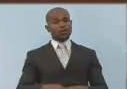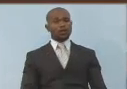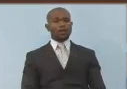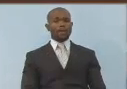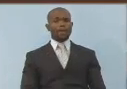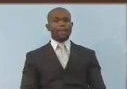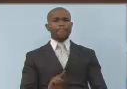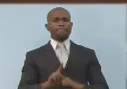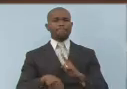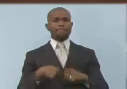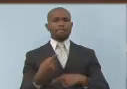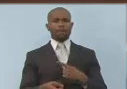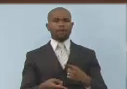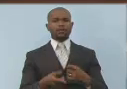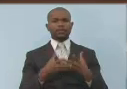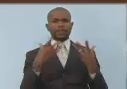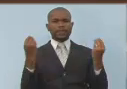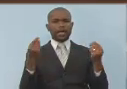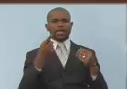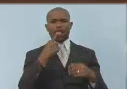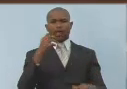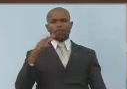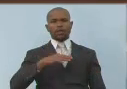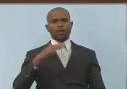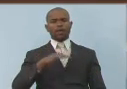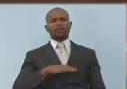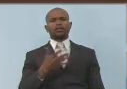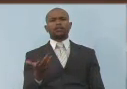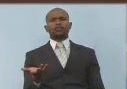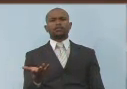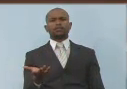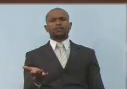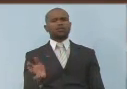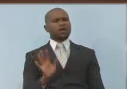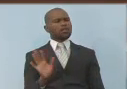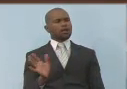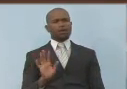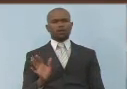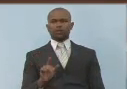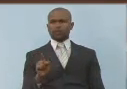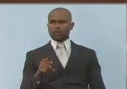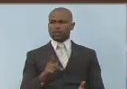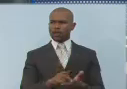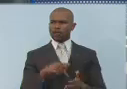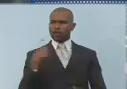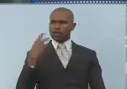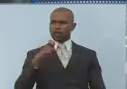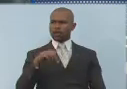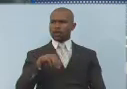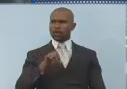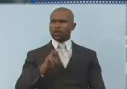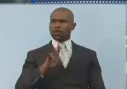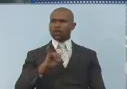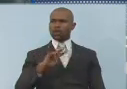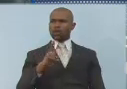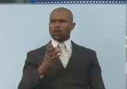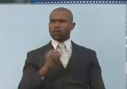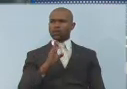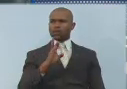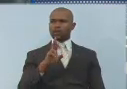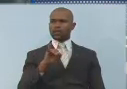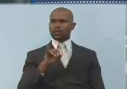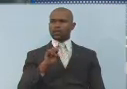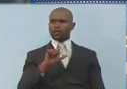que acabou as políticas, esquece o Pimentas. Não é assim, vereador Novinho Brasil? Vamos ver